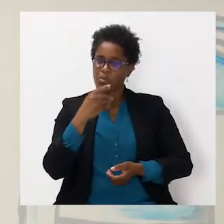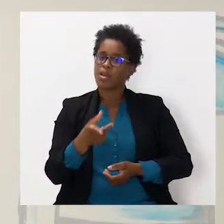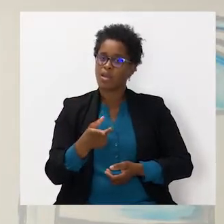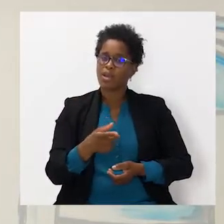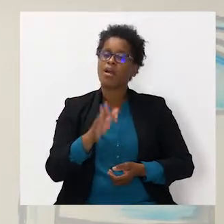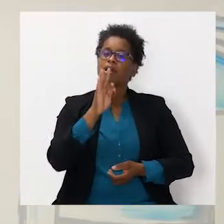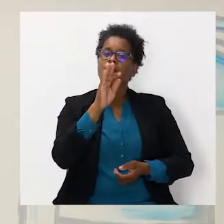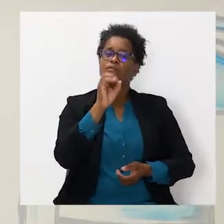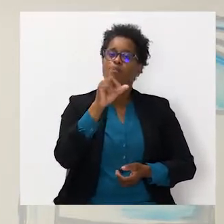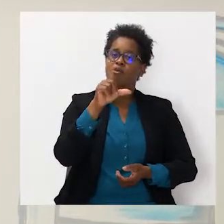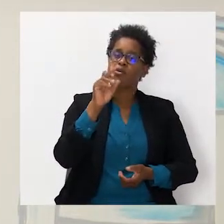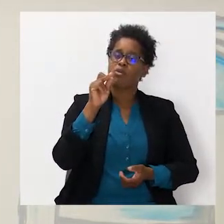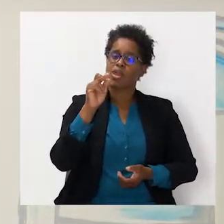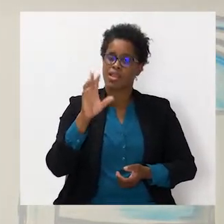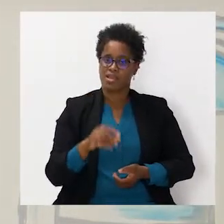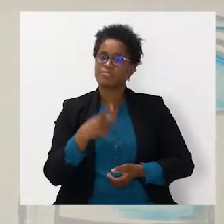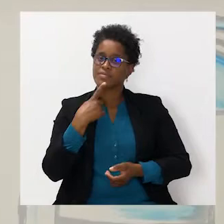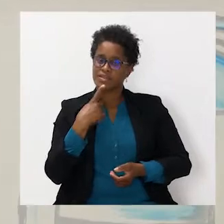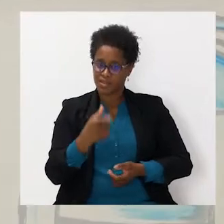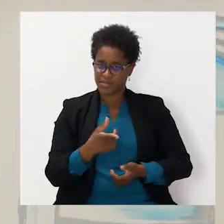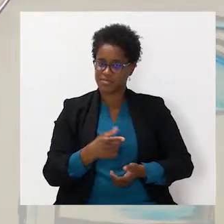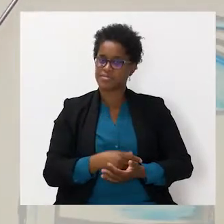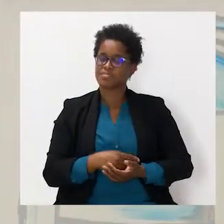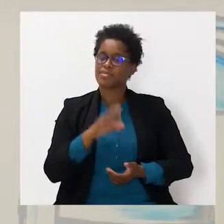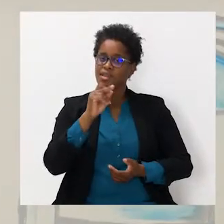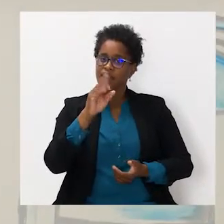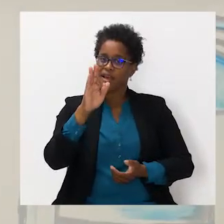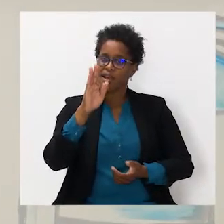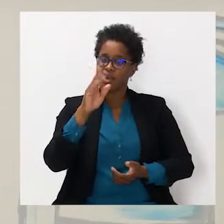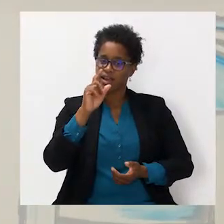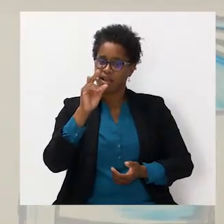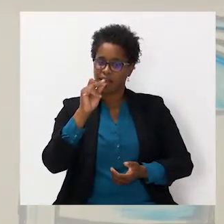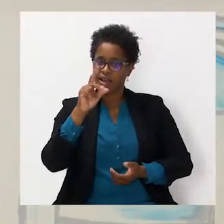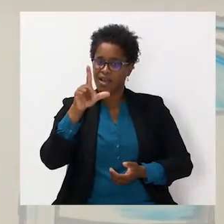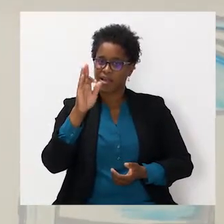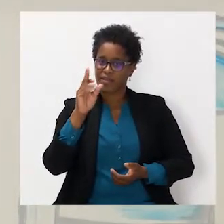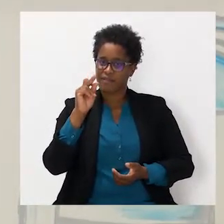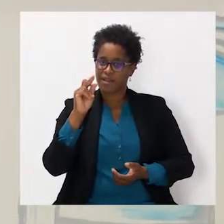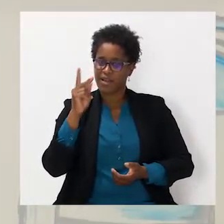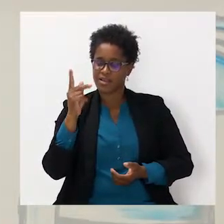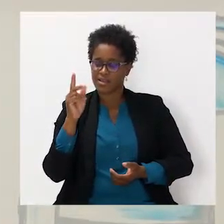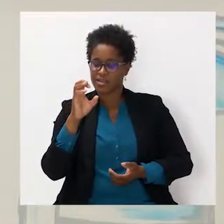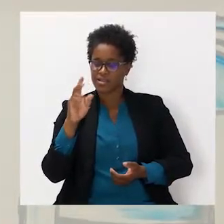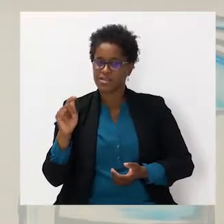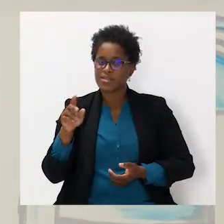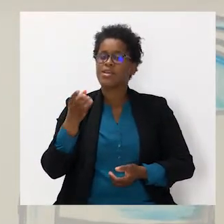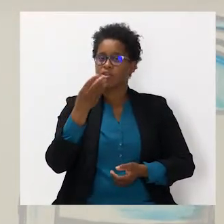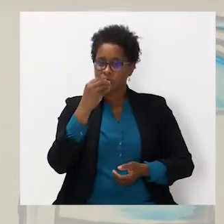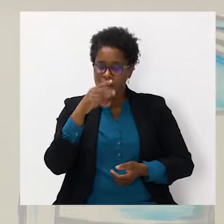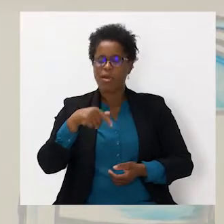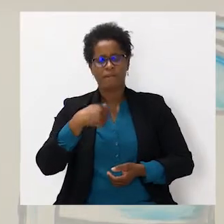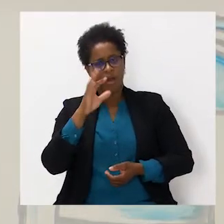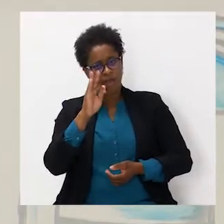própria folha, certo? Então, da alface comemos a própria folha, certo?